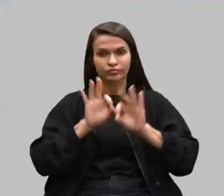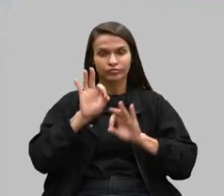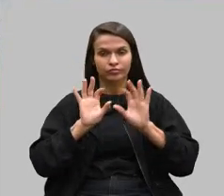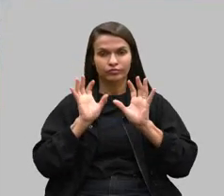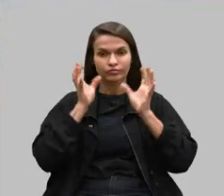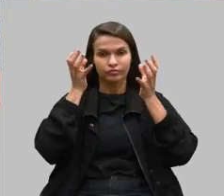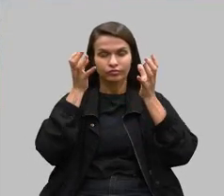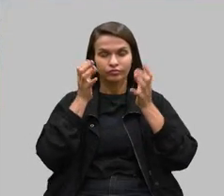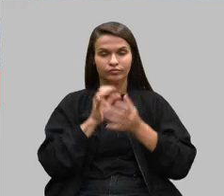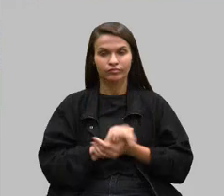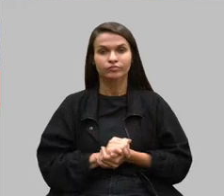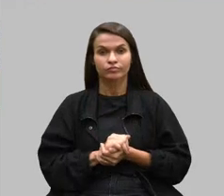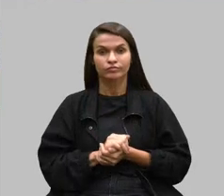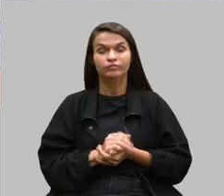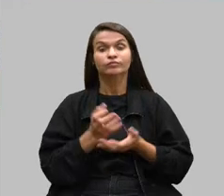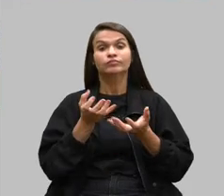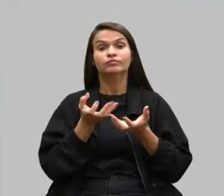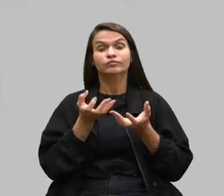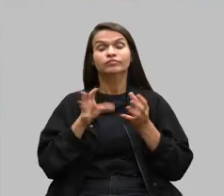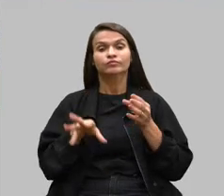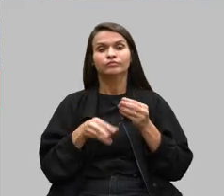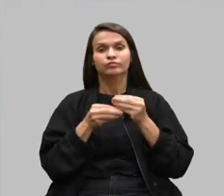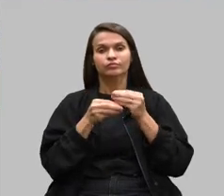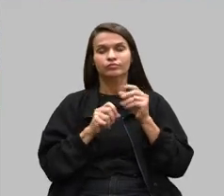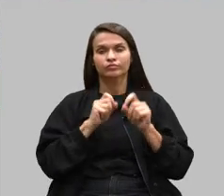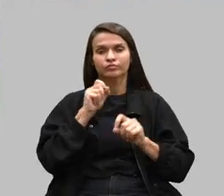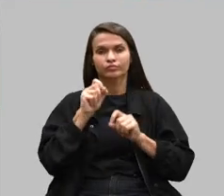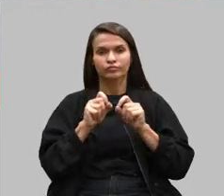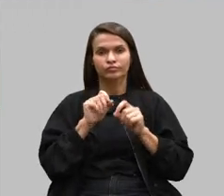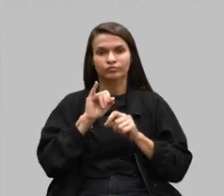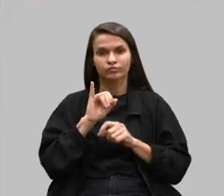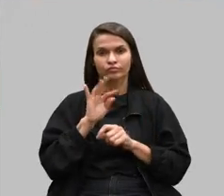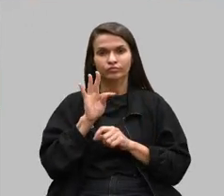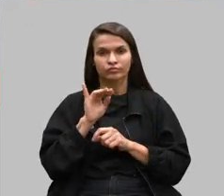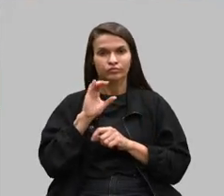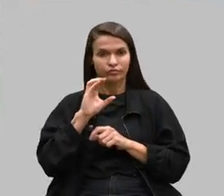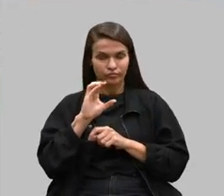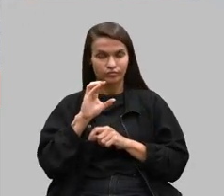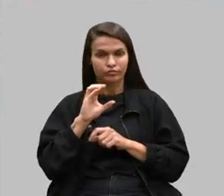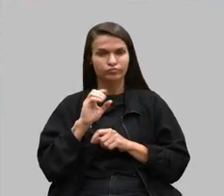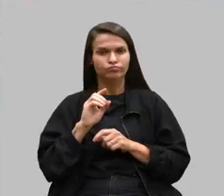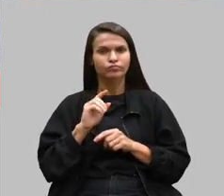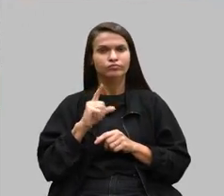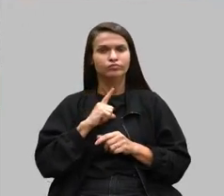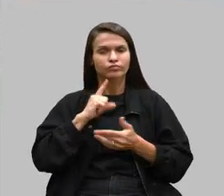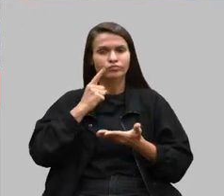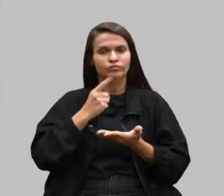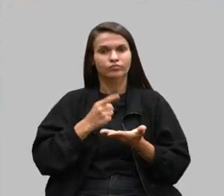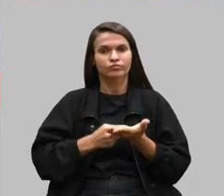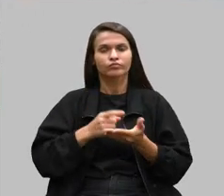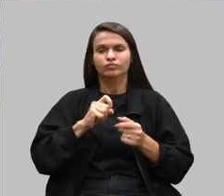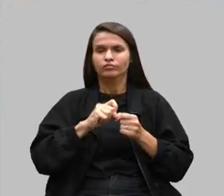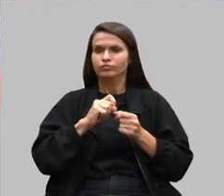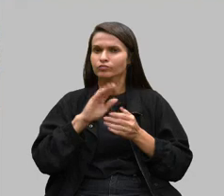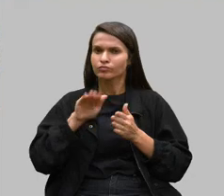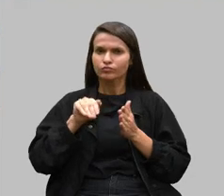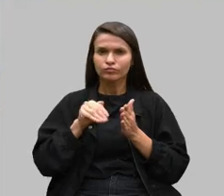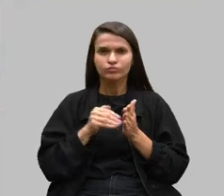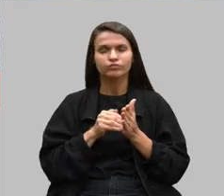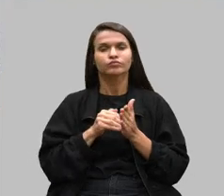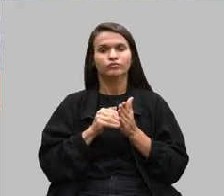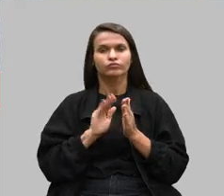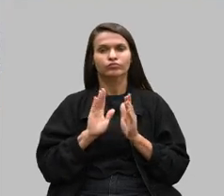e quero colocar aqui que a MTC está disposta a fazer tudo que tem feito